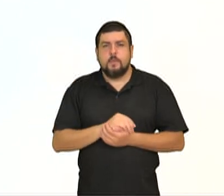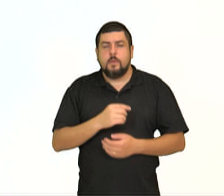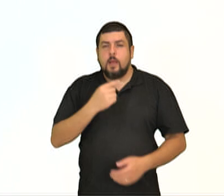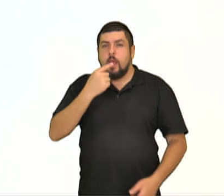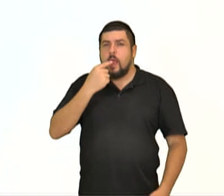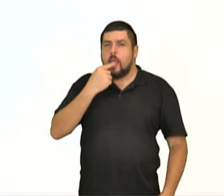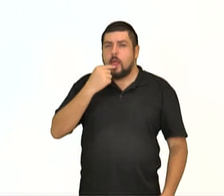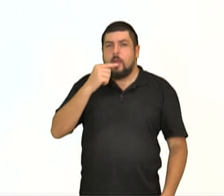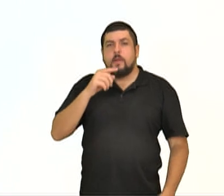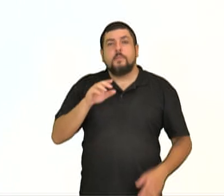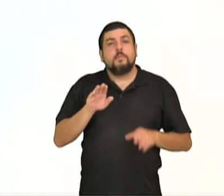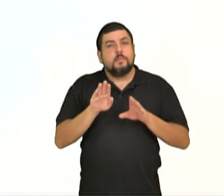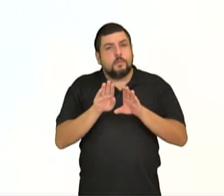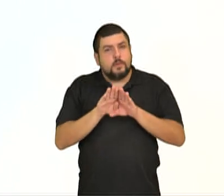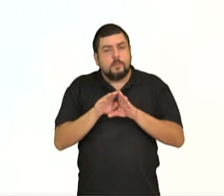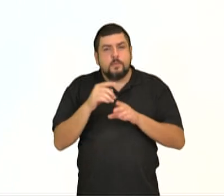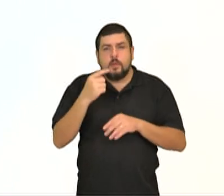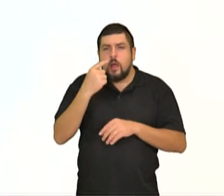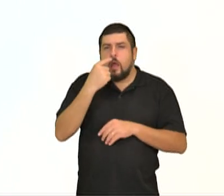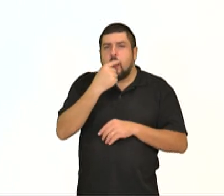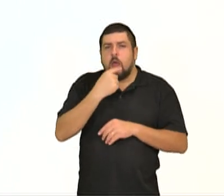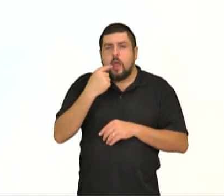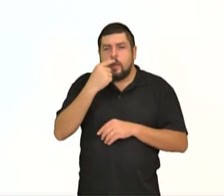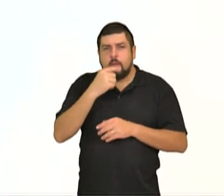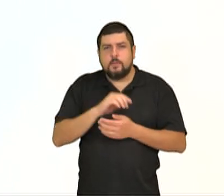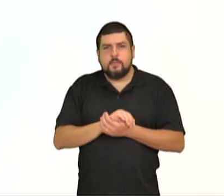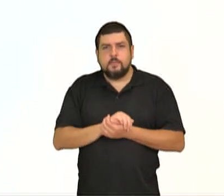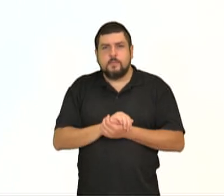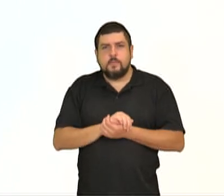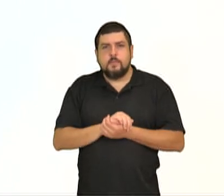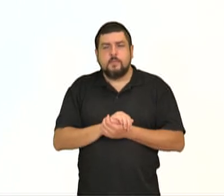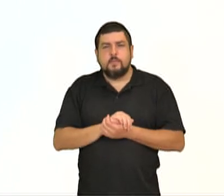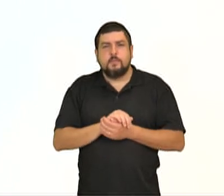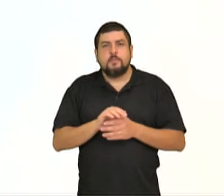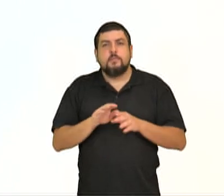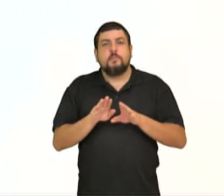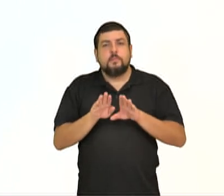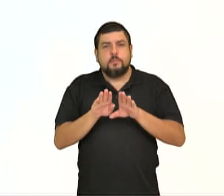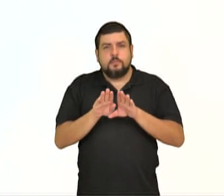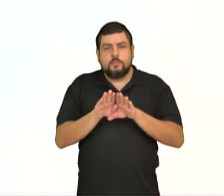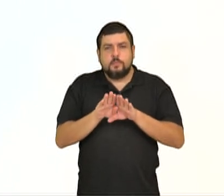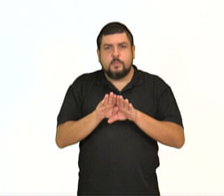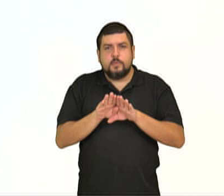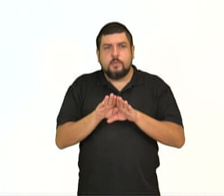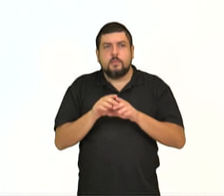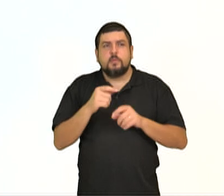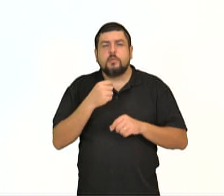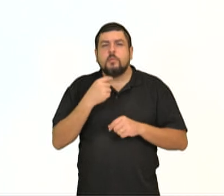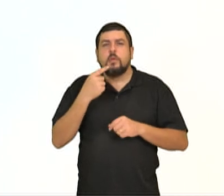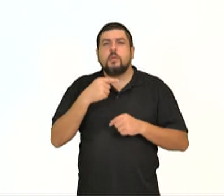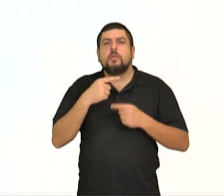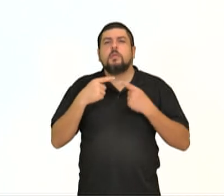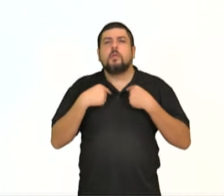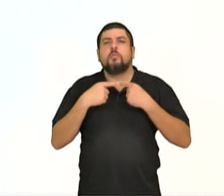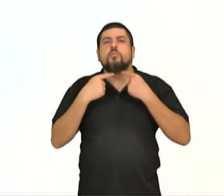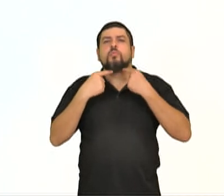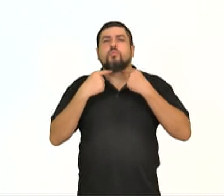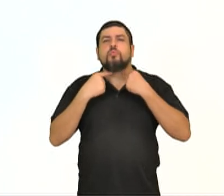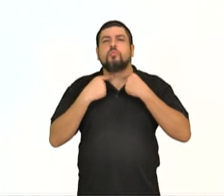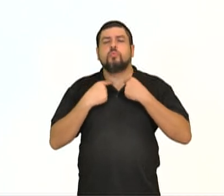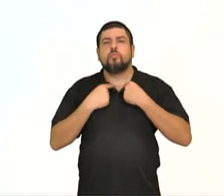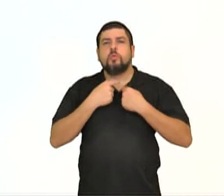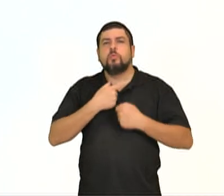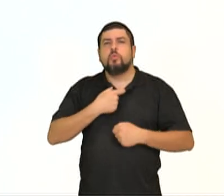também vai participar desse sistema. Nós temos nesta região a faringe, que é um